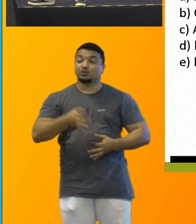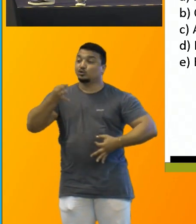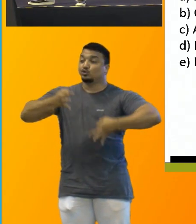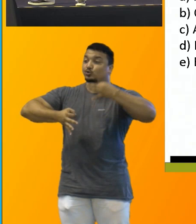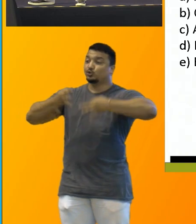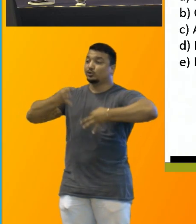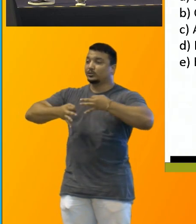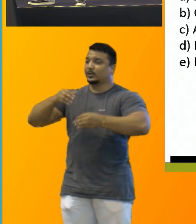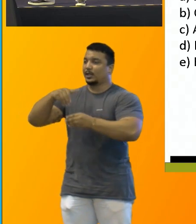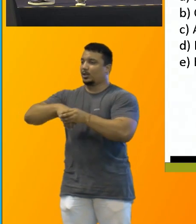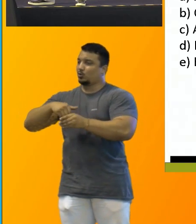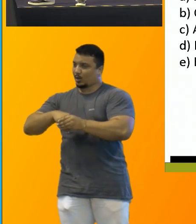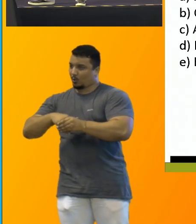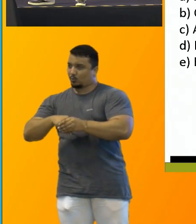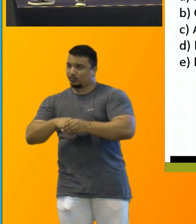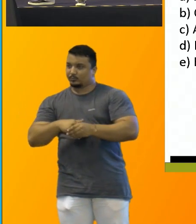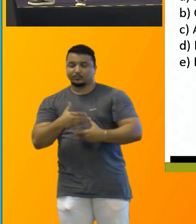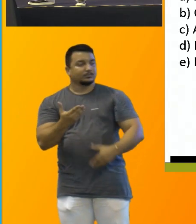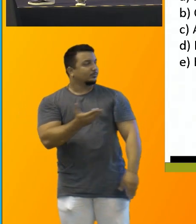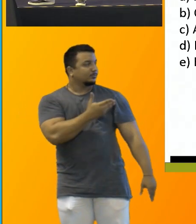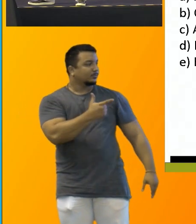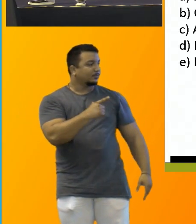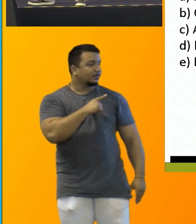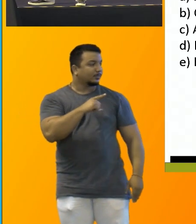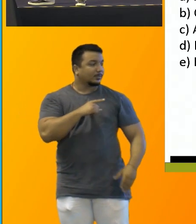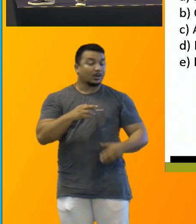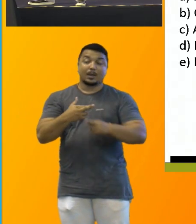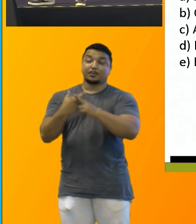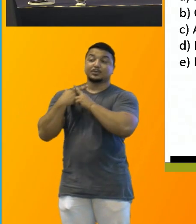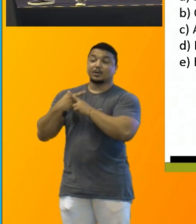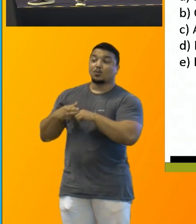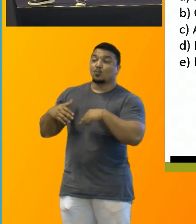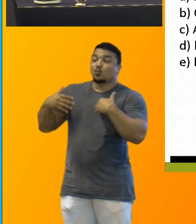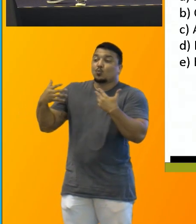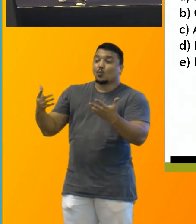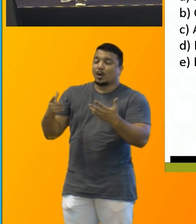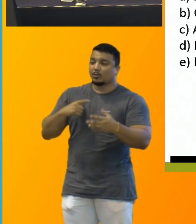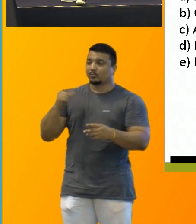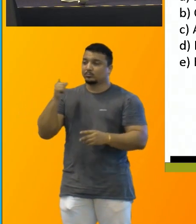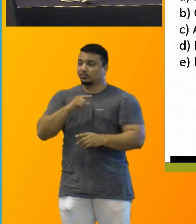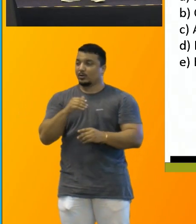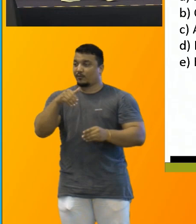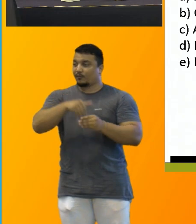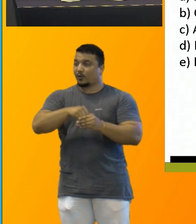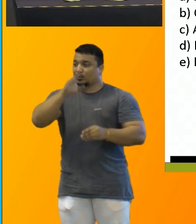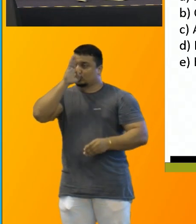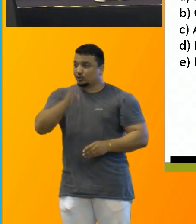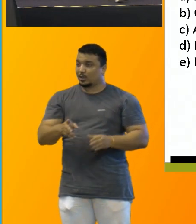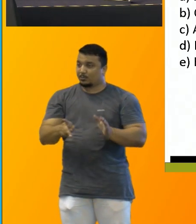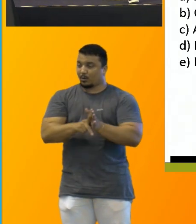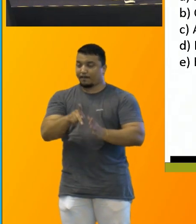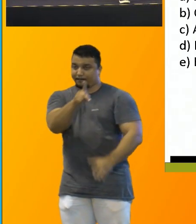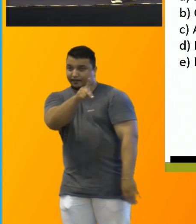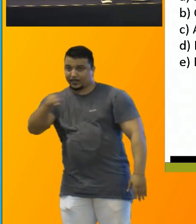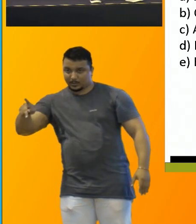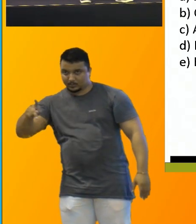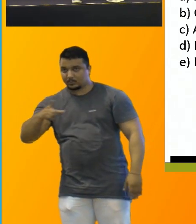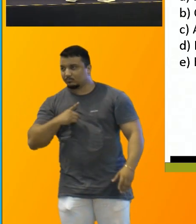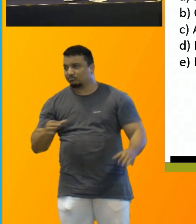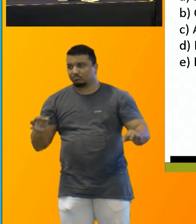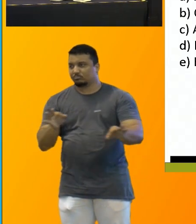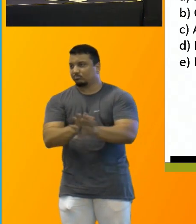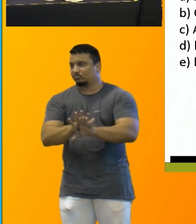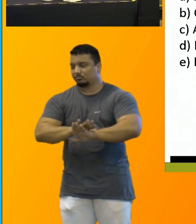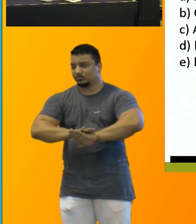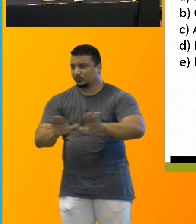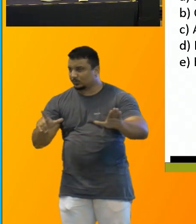Justiça eleitoral. Teve o seguinte papel, implementou o voto direto para presidente. Já era.